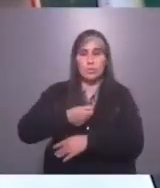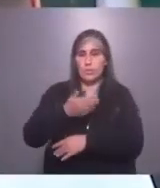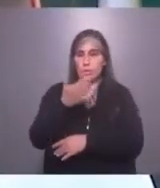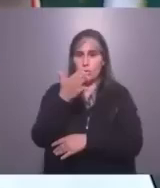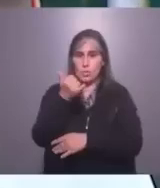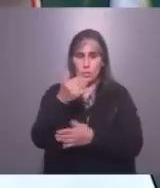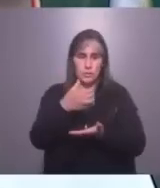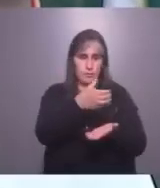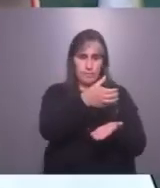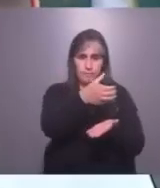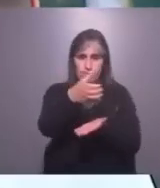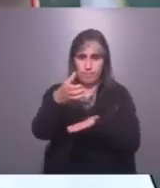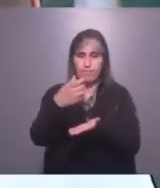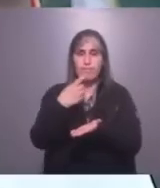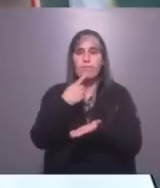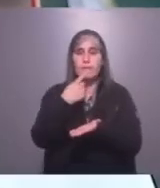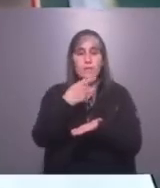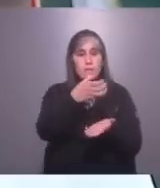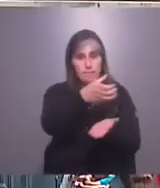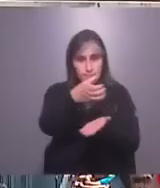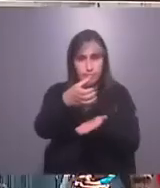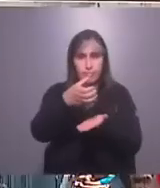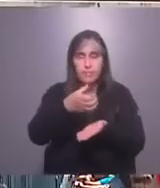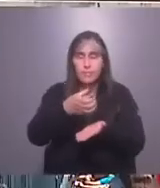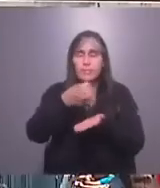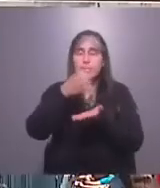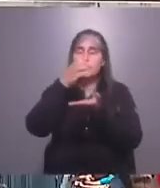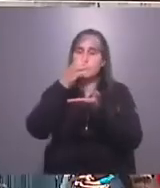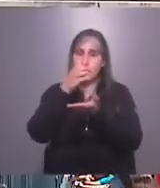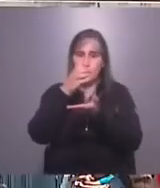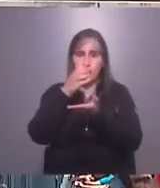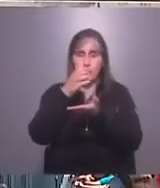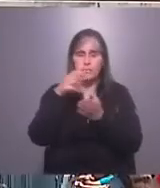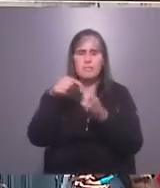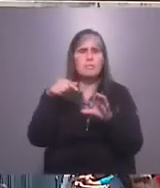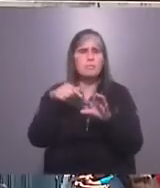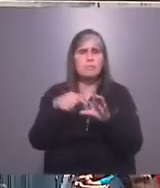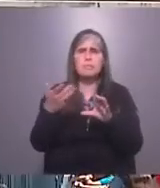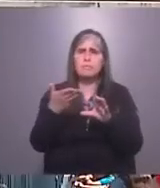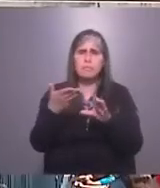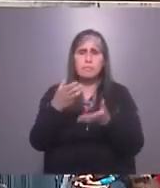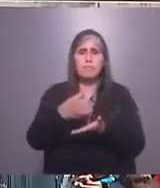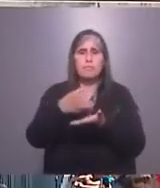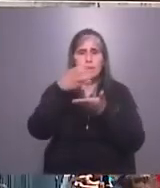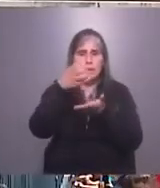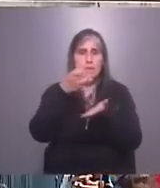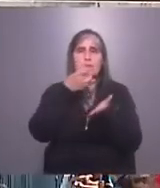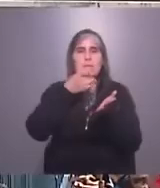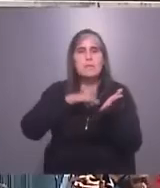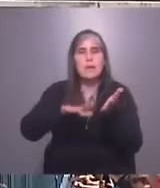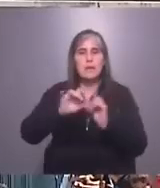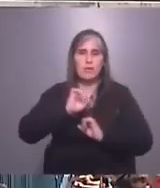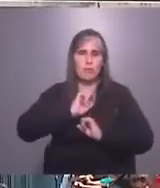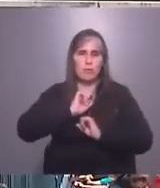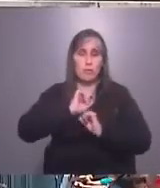dicens, accipite et bibite exeo omnes, hic est enim calix sanguinis mei,